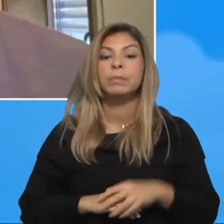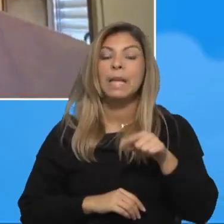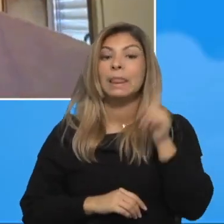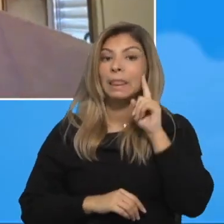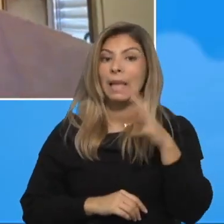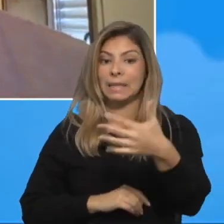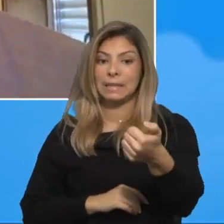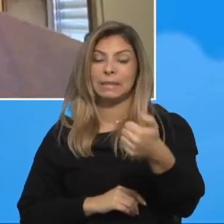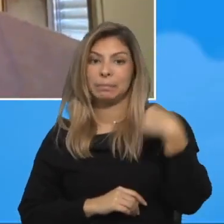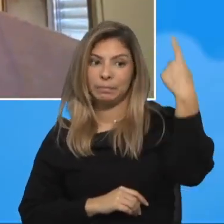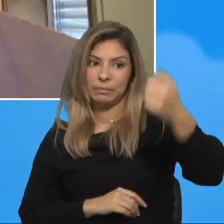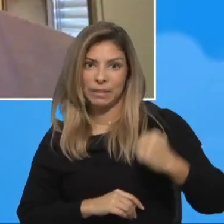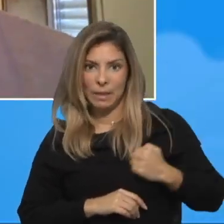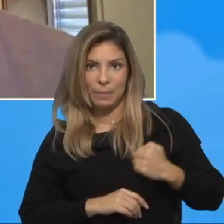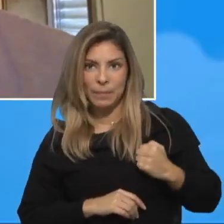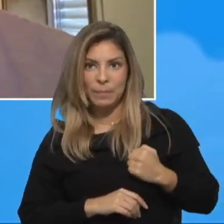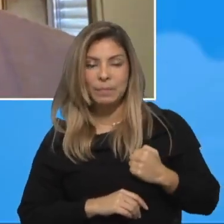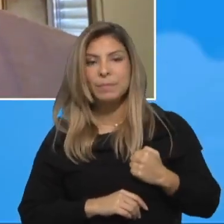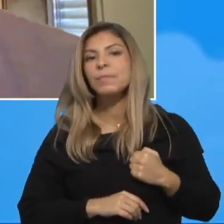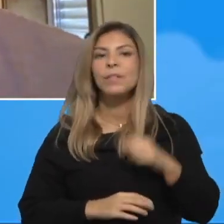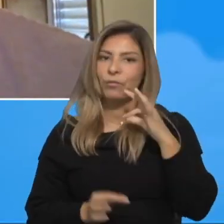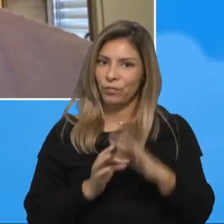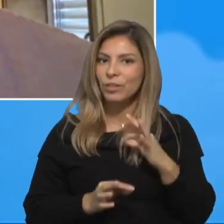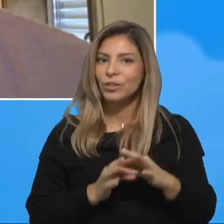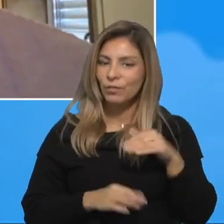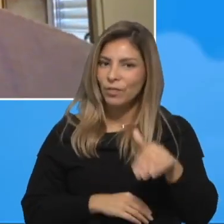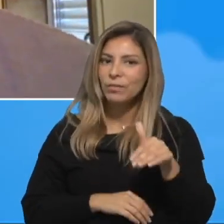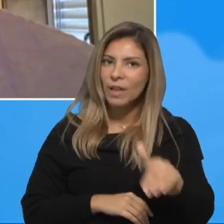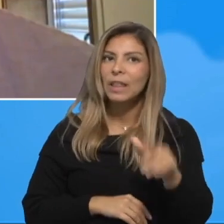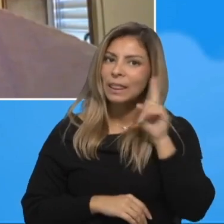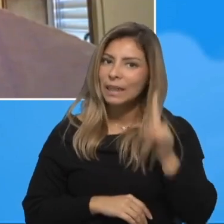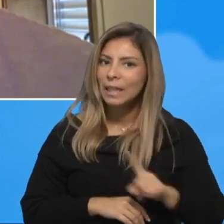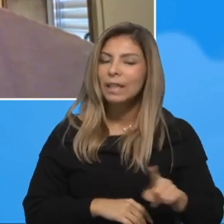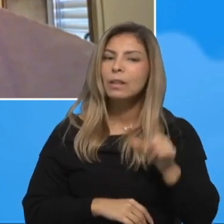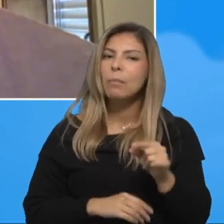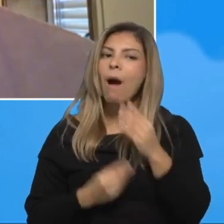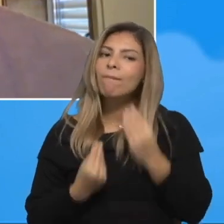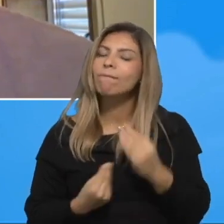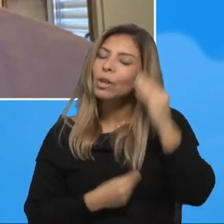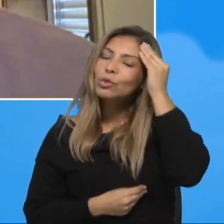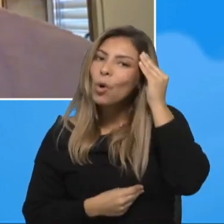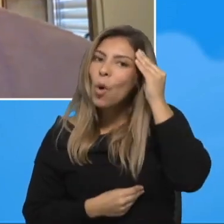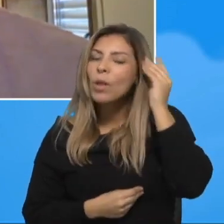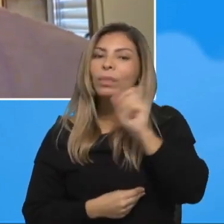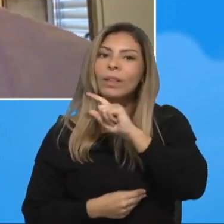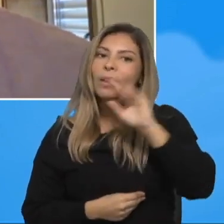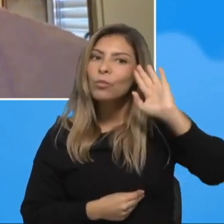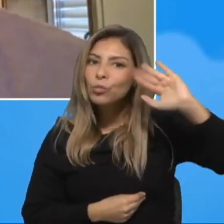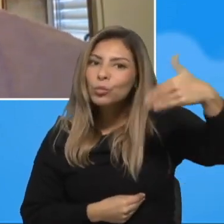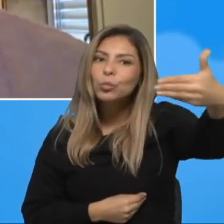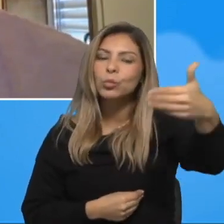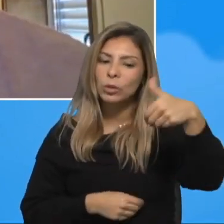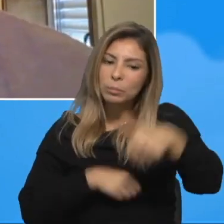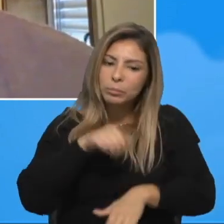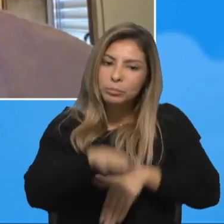15, o próximo sábado, vai ser um dia de festa, mas também um dia de sonho para procurarem construir aquilo que são os